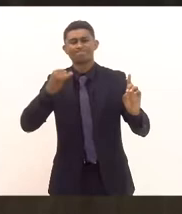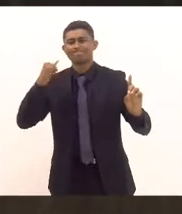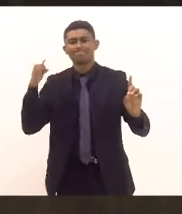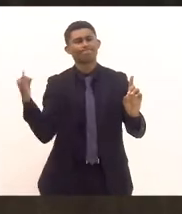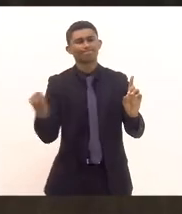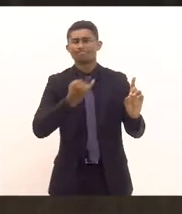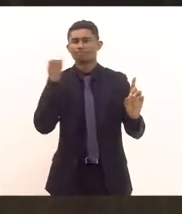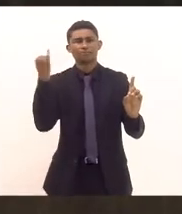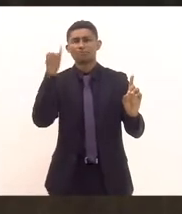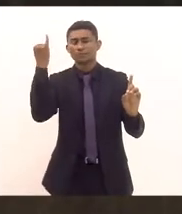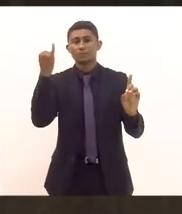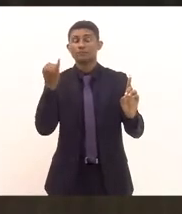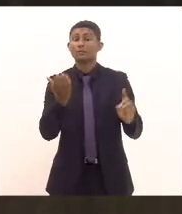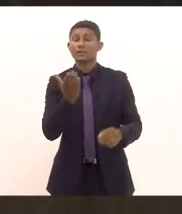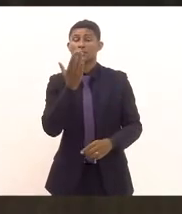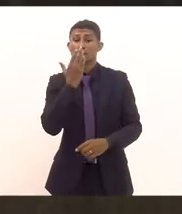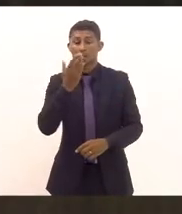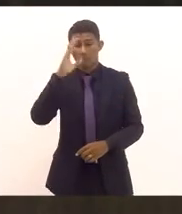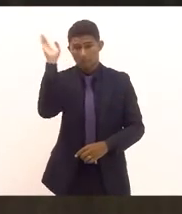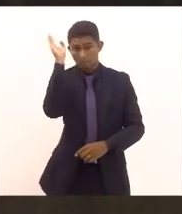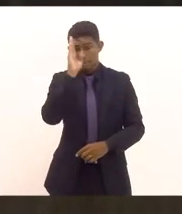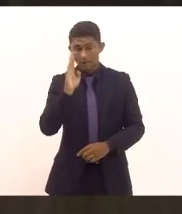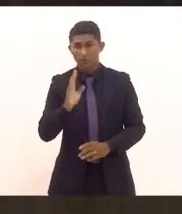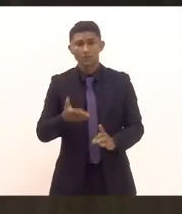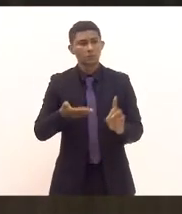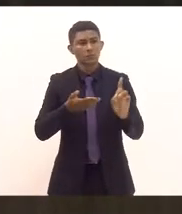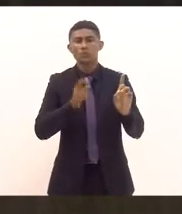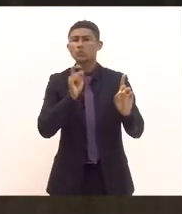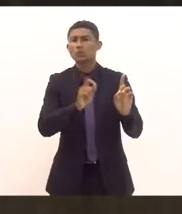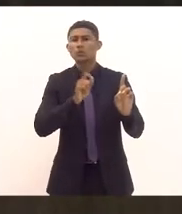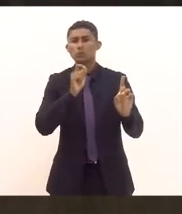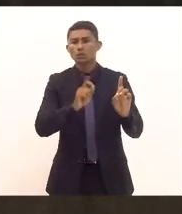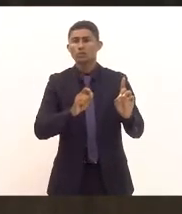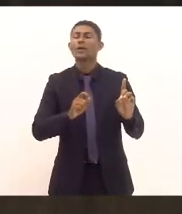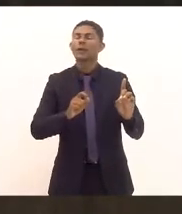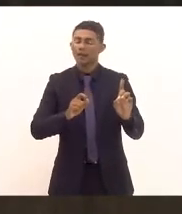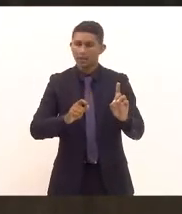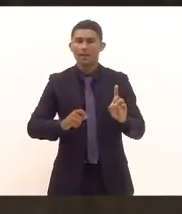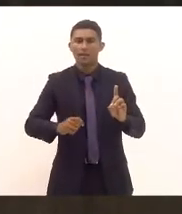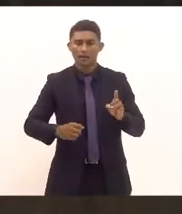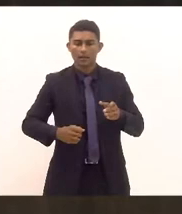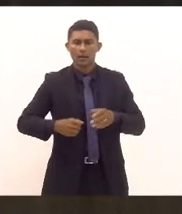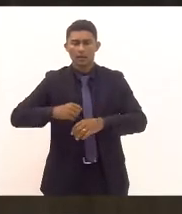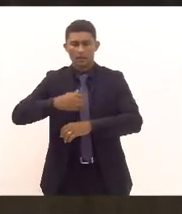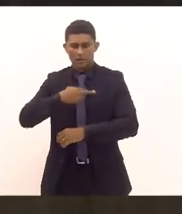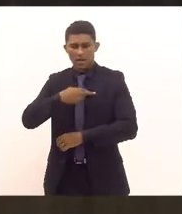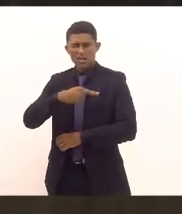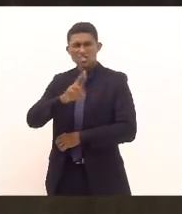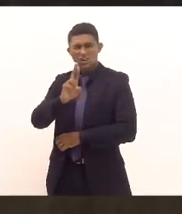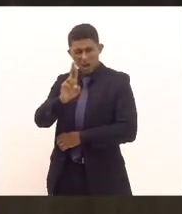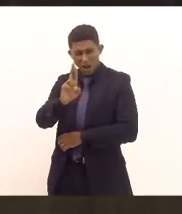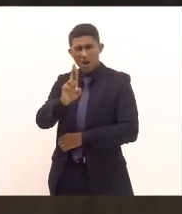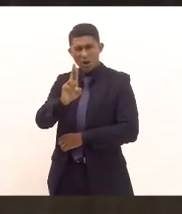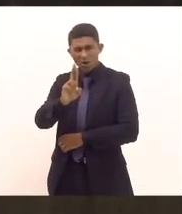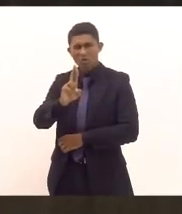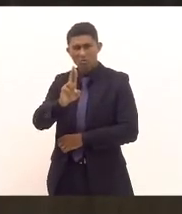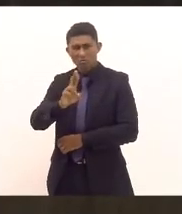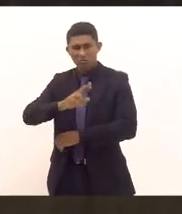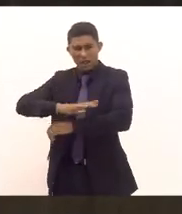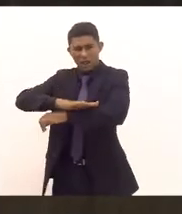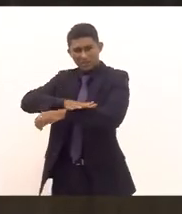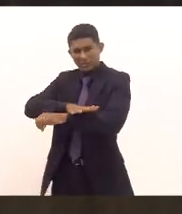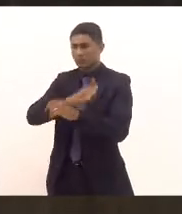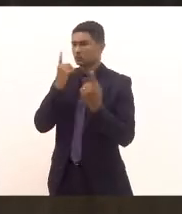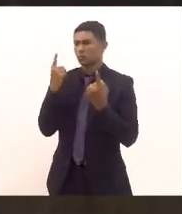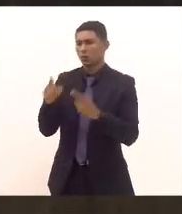cônica na própria seleção brasileira sobre o combate ao racismo religioso tão aqui Paulinho